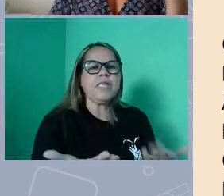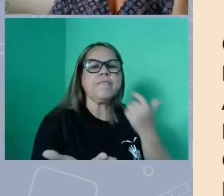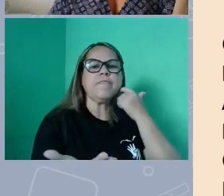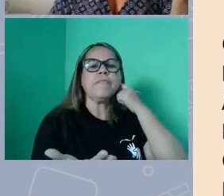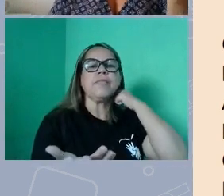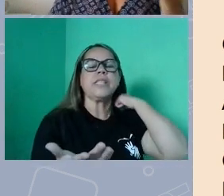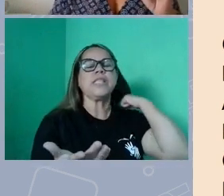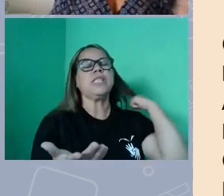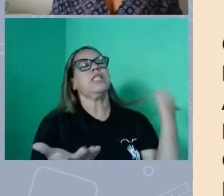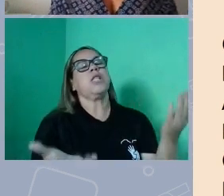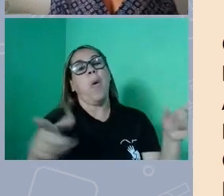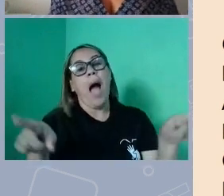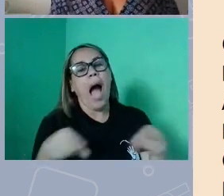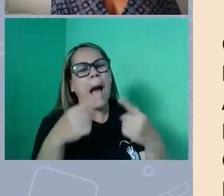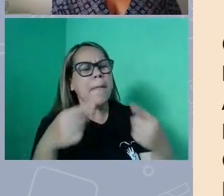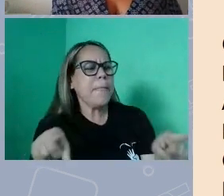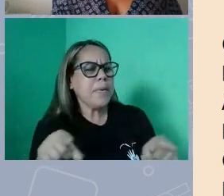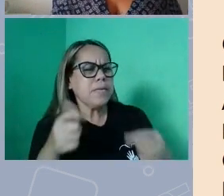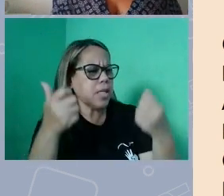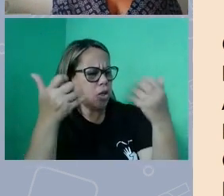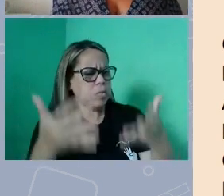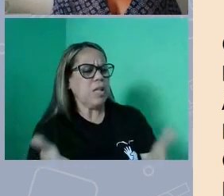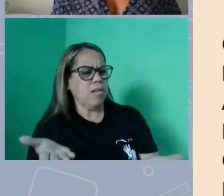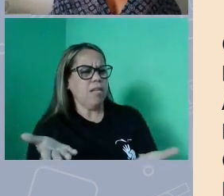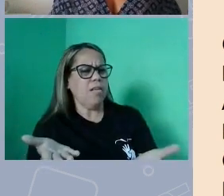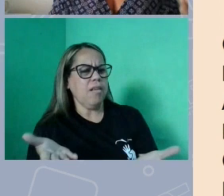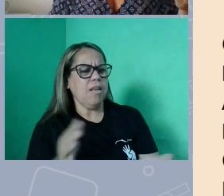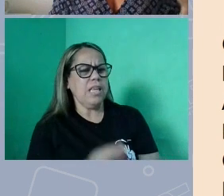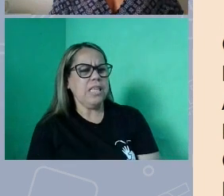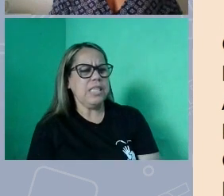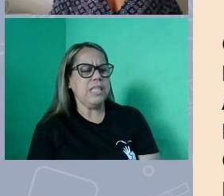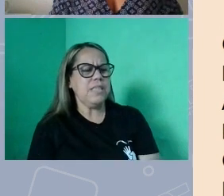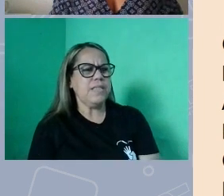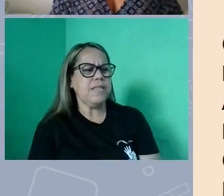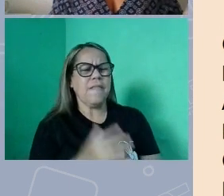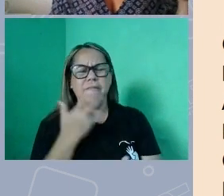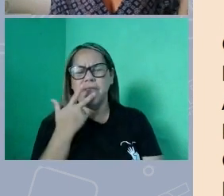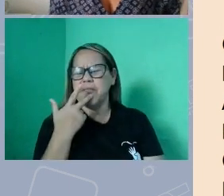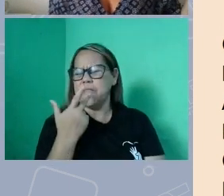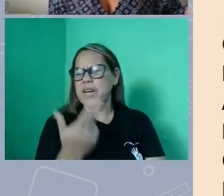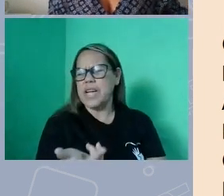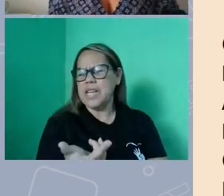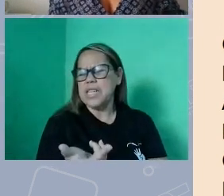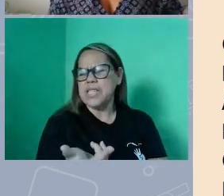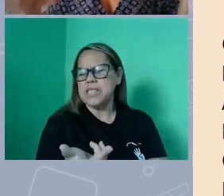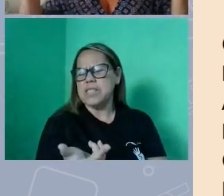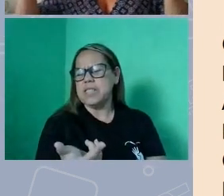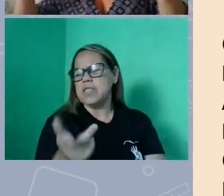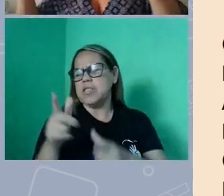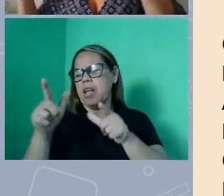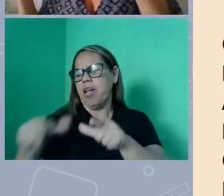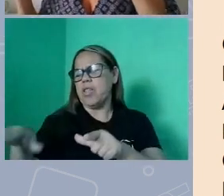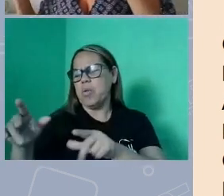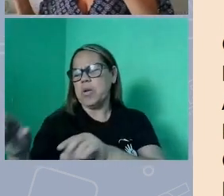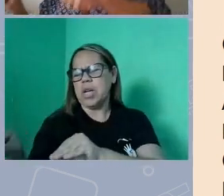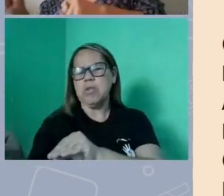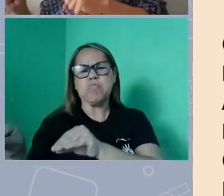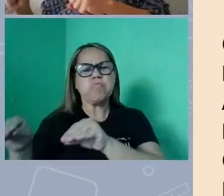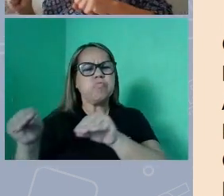a música faz menção a isso ela fala de sair de um espaço e